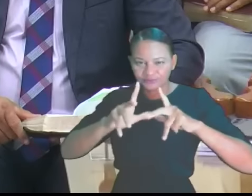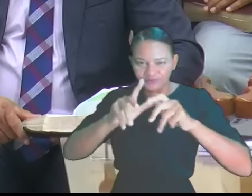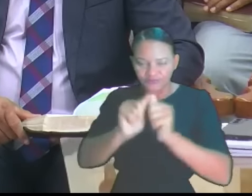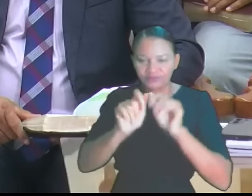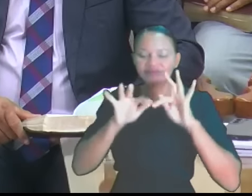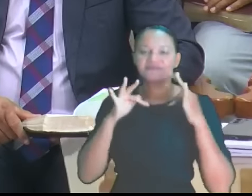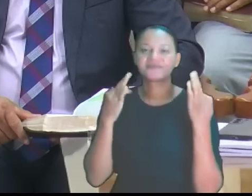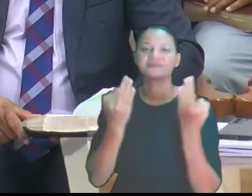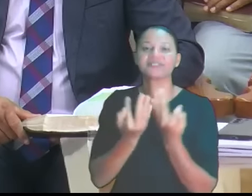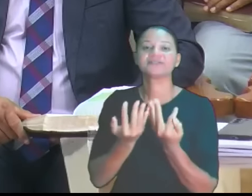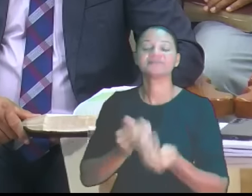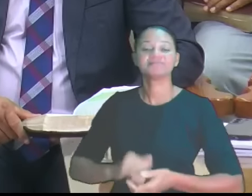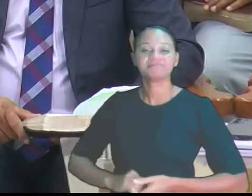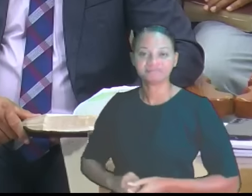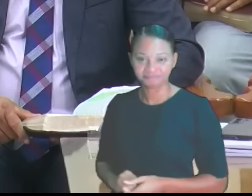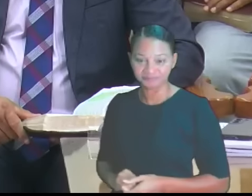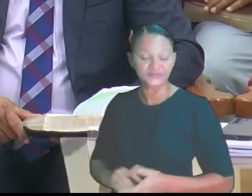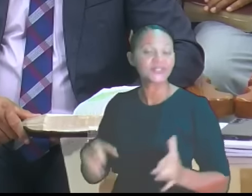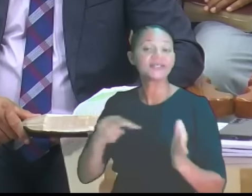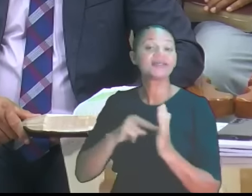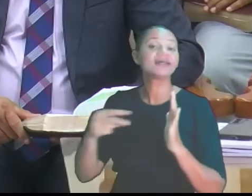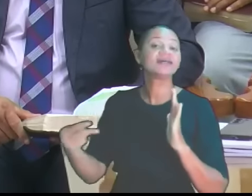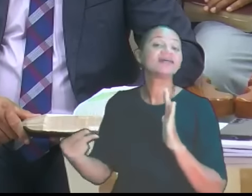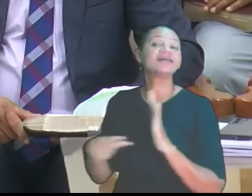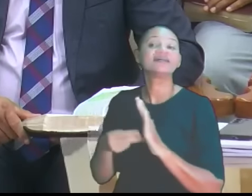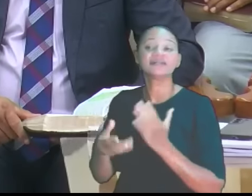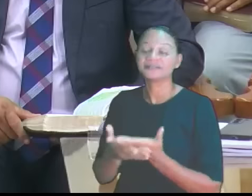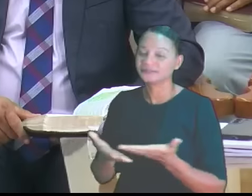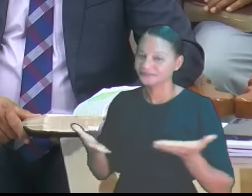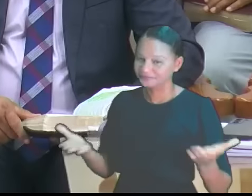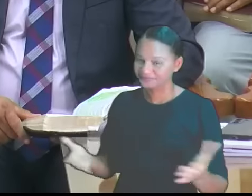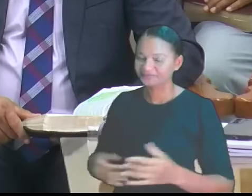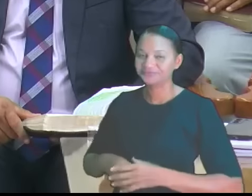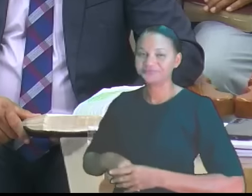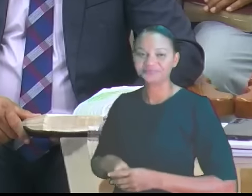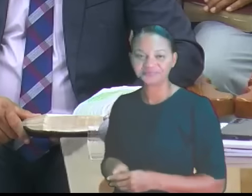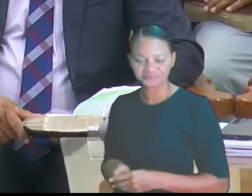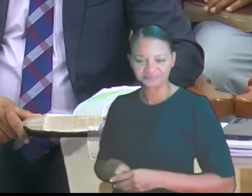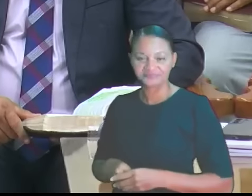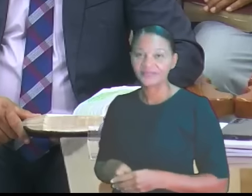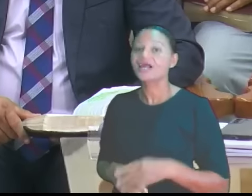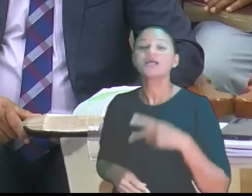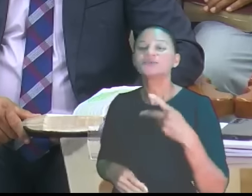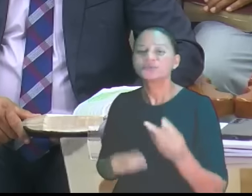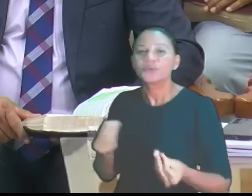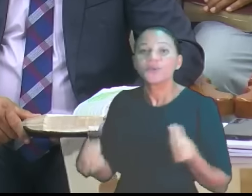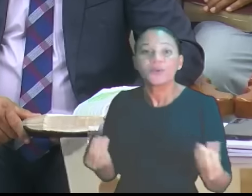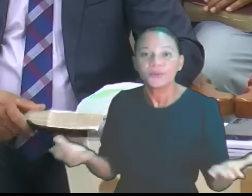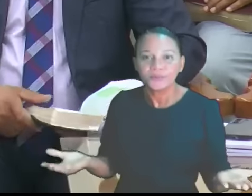famílias. Significa que a minha está incluída nisso. E a sua está ou não?